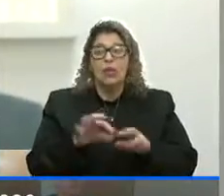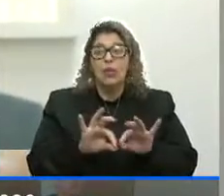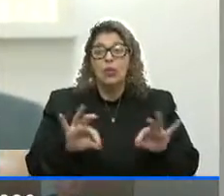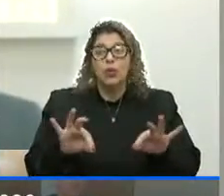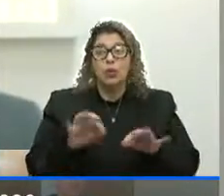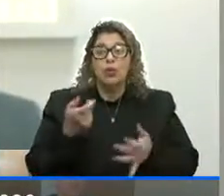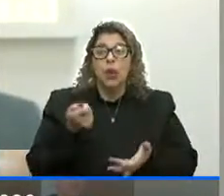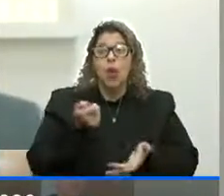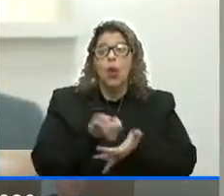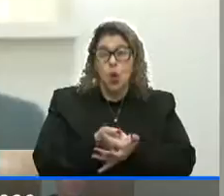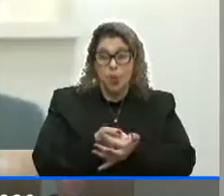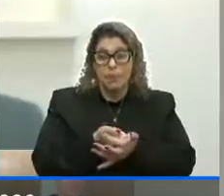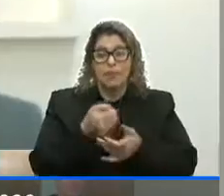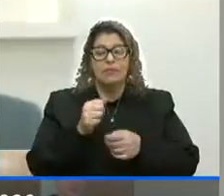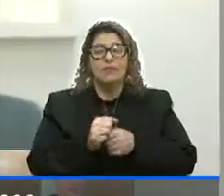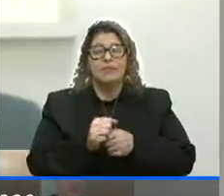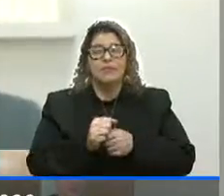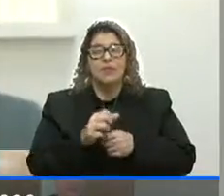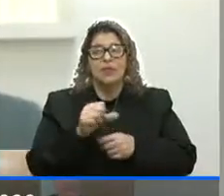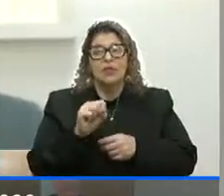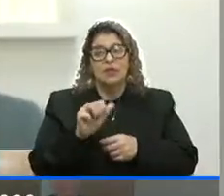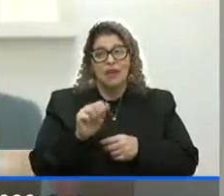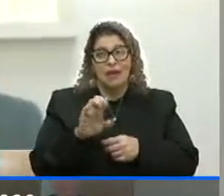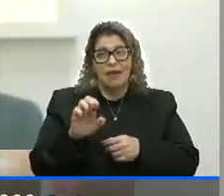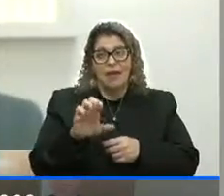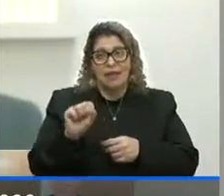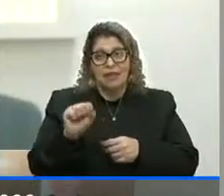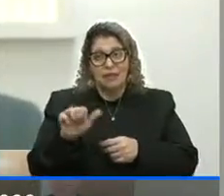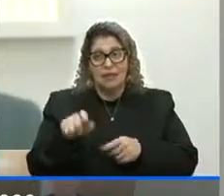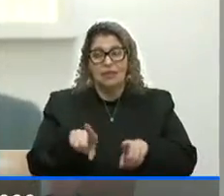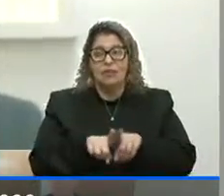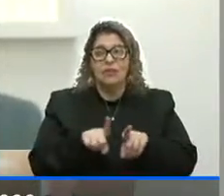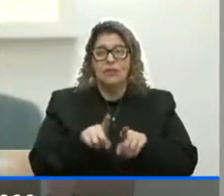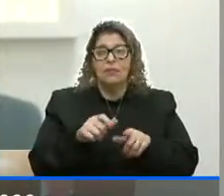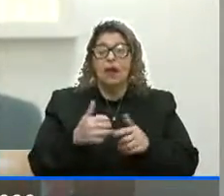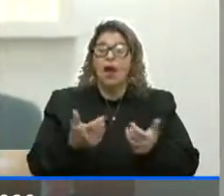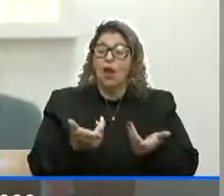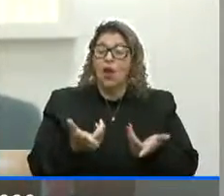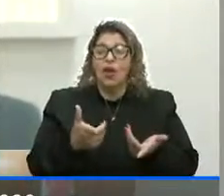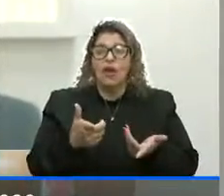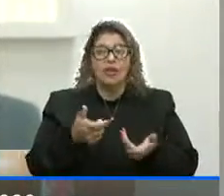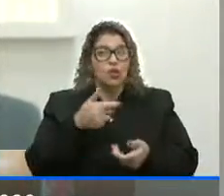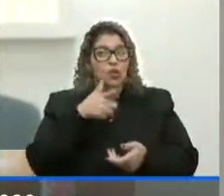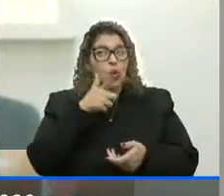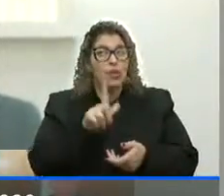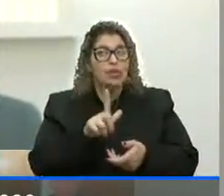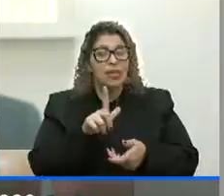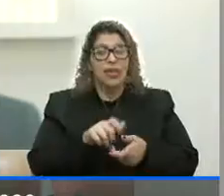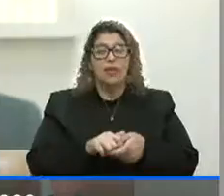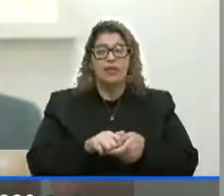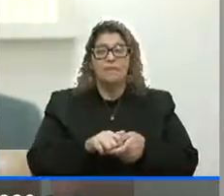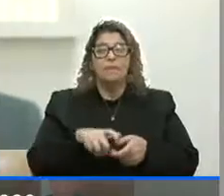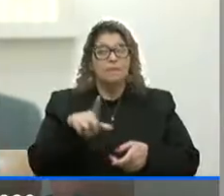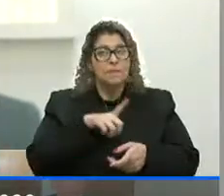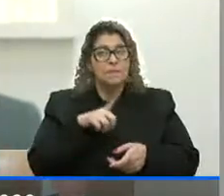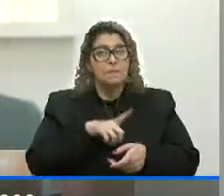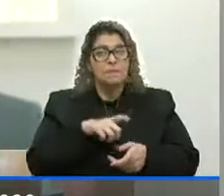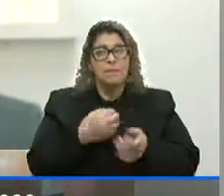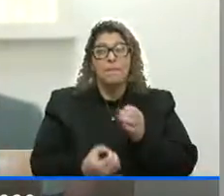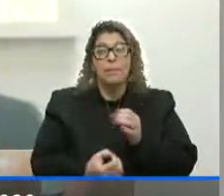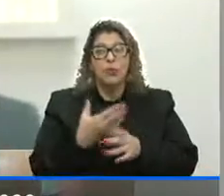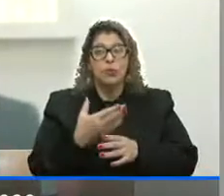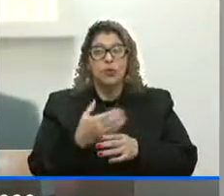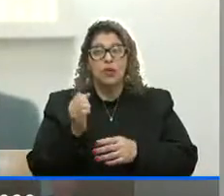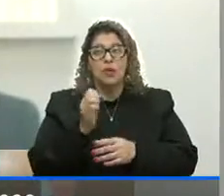compra da Saesa, e sendo ela produtora de gás, nos realimenta a possibilidade de voltarmos a ter a produção de gás